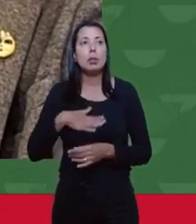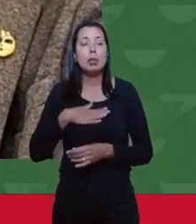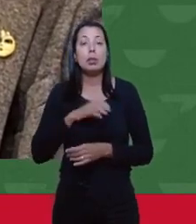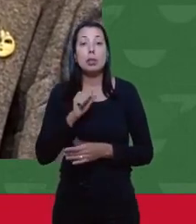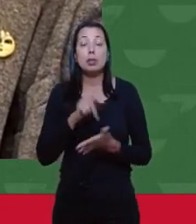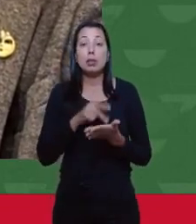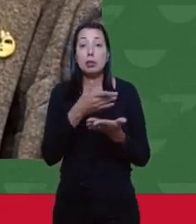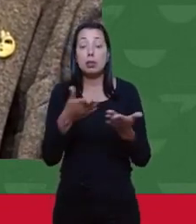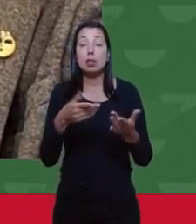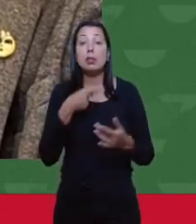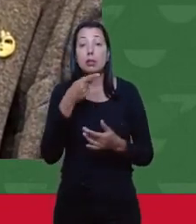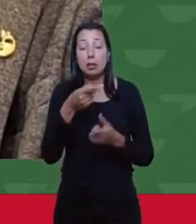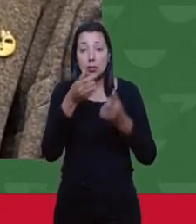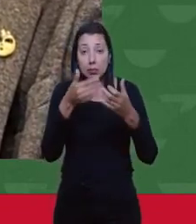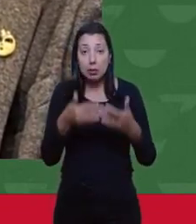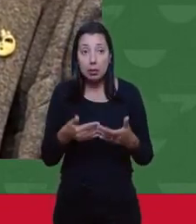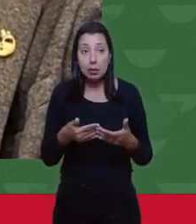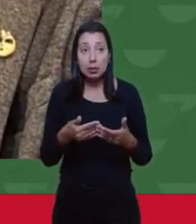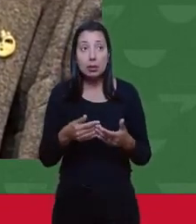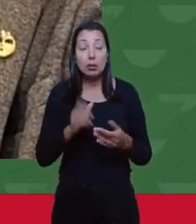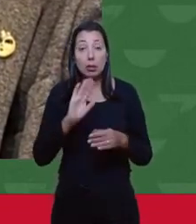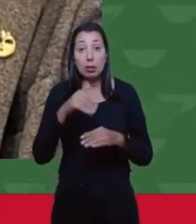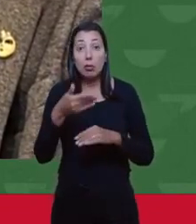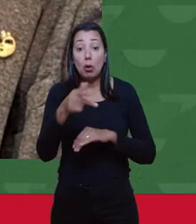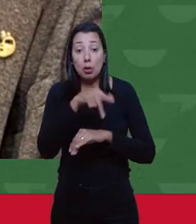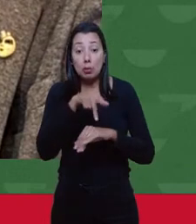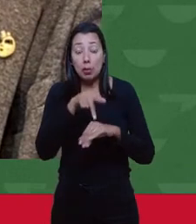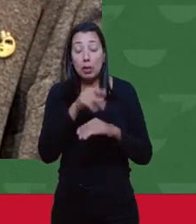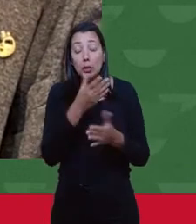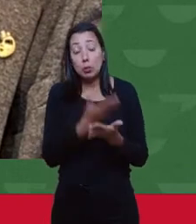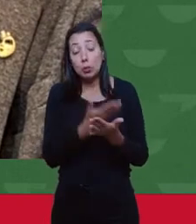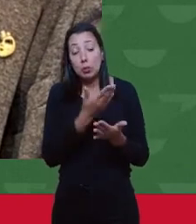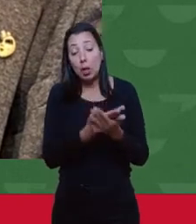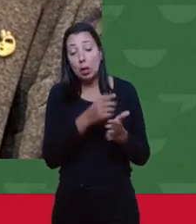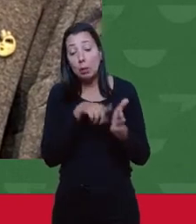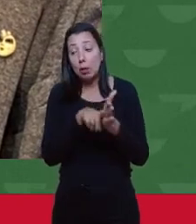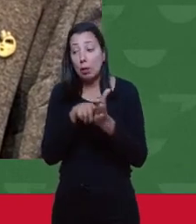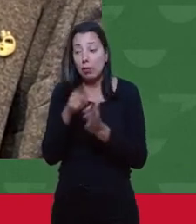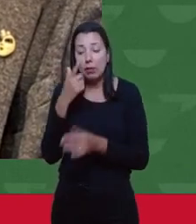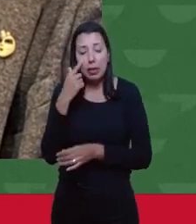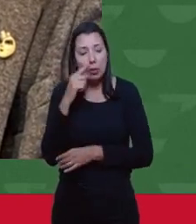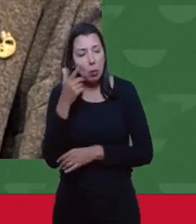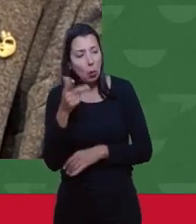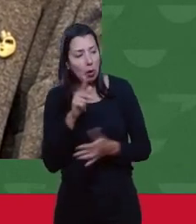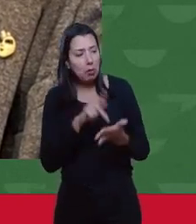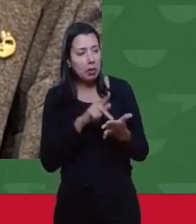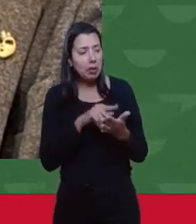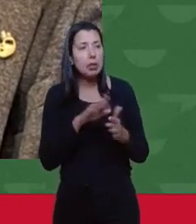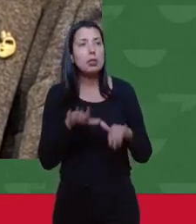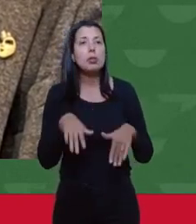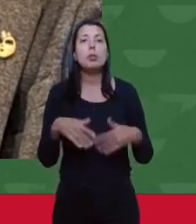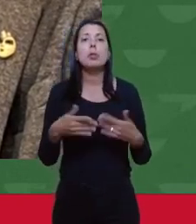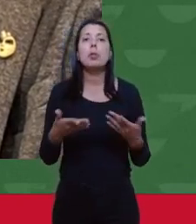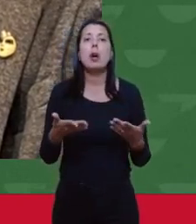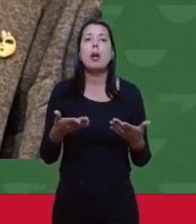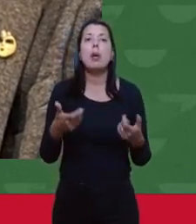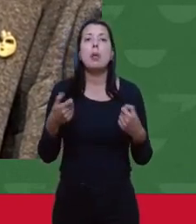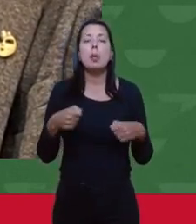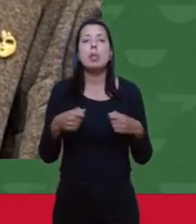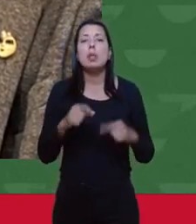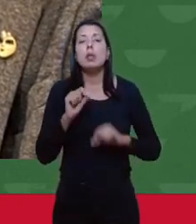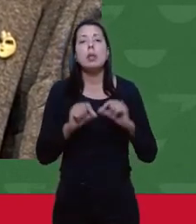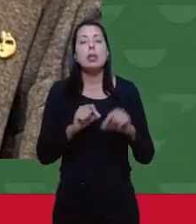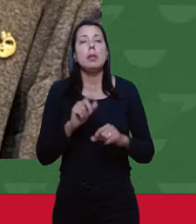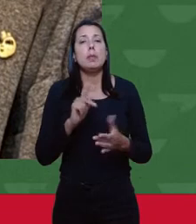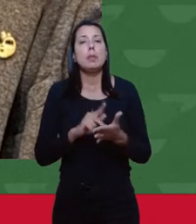exatamente você dissesse isso. Agora, fora do país, estudando, vendo outras realidades, o que